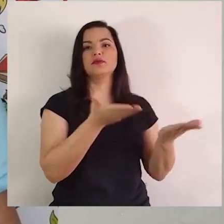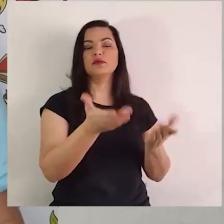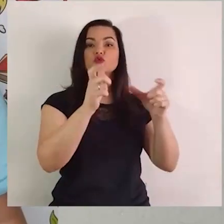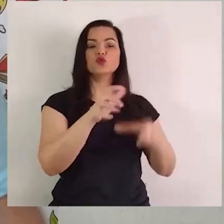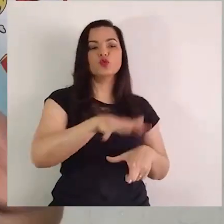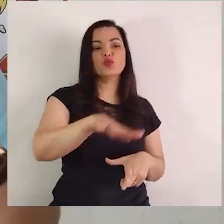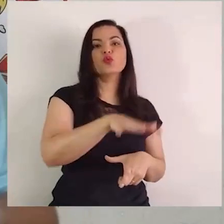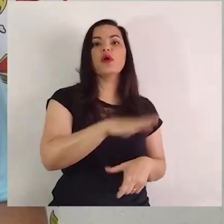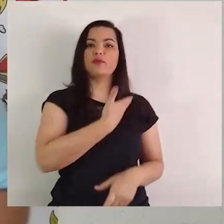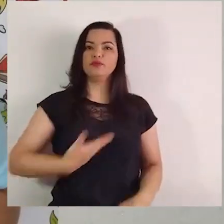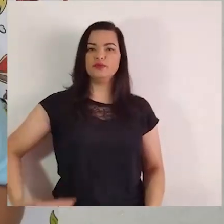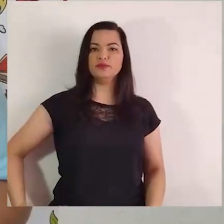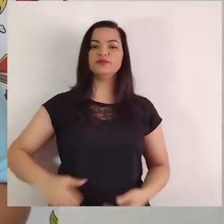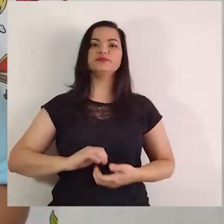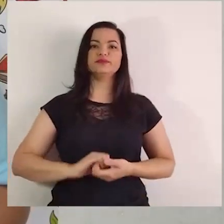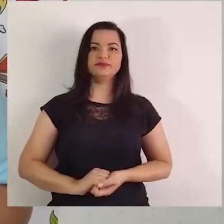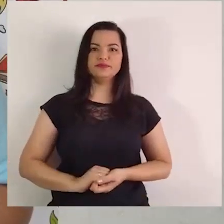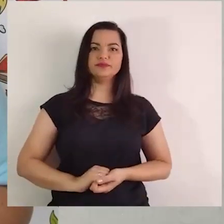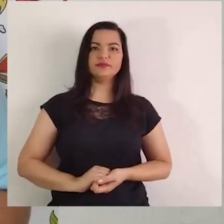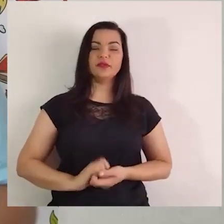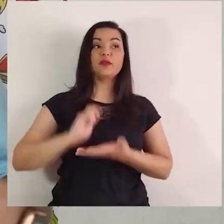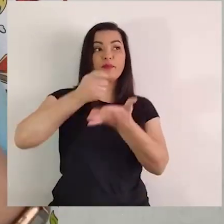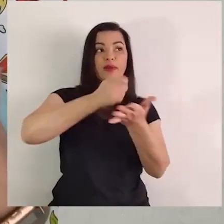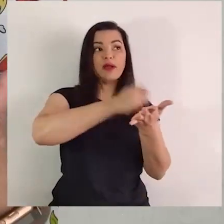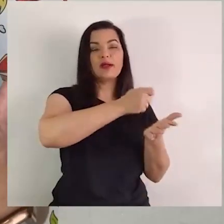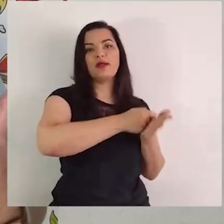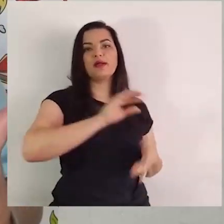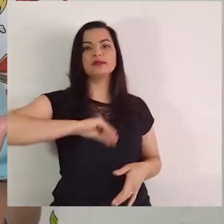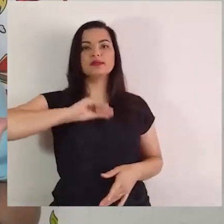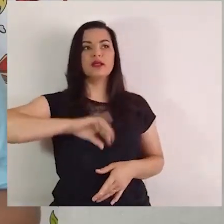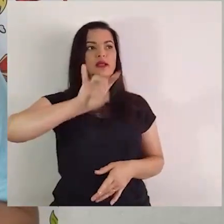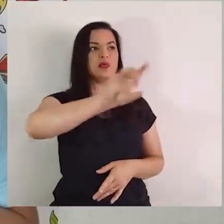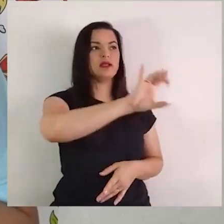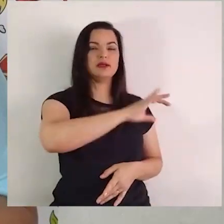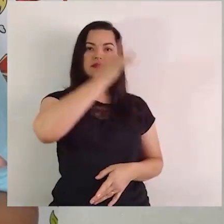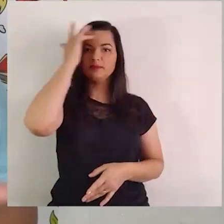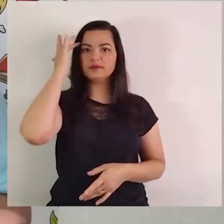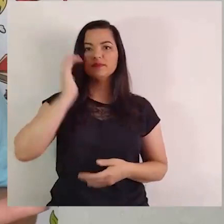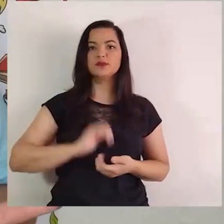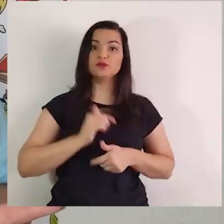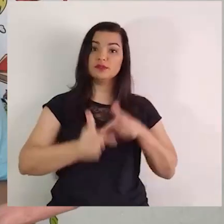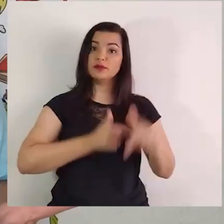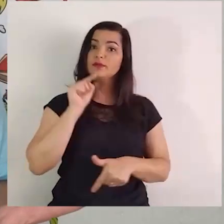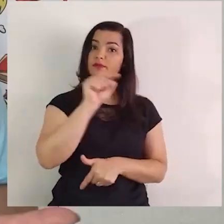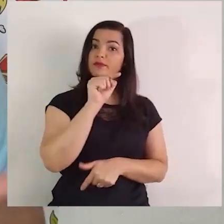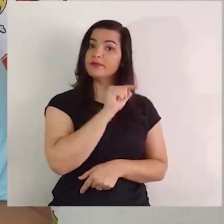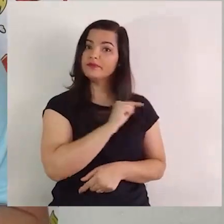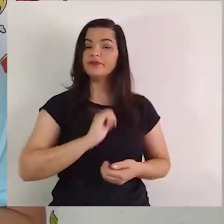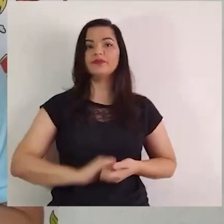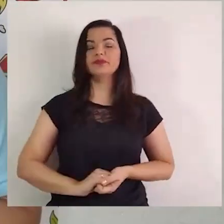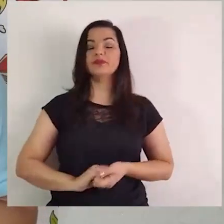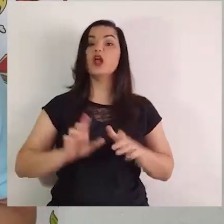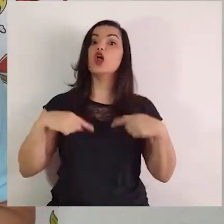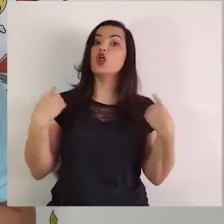desses espaços públicos. Então, nós precisamos, além de usufruir dos nossos direitos